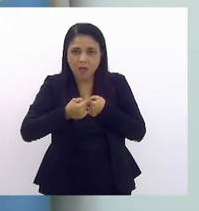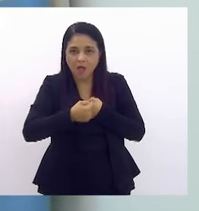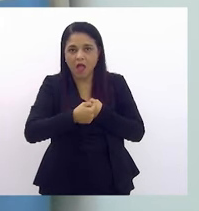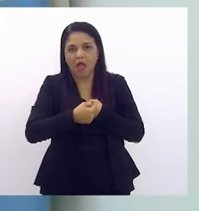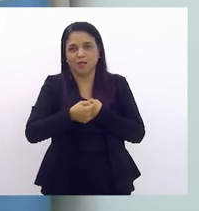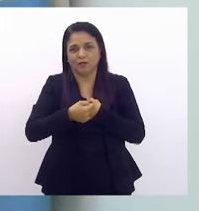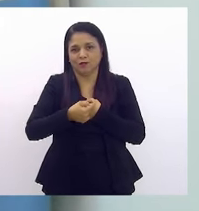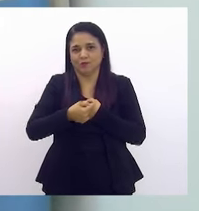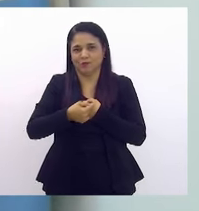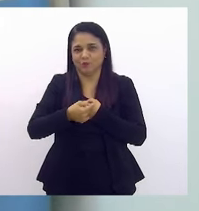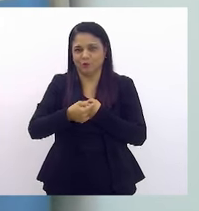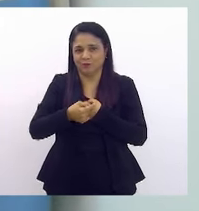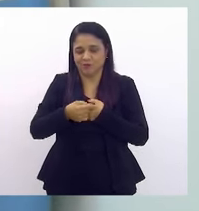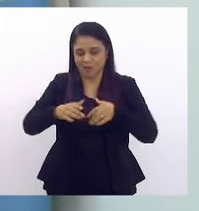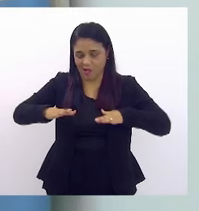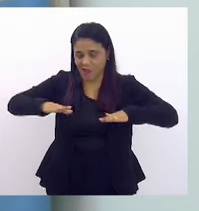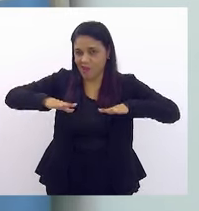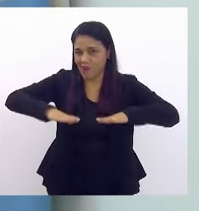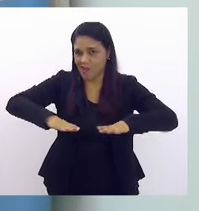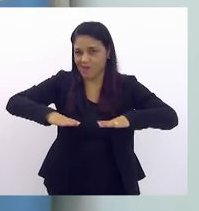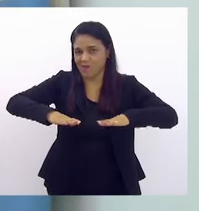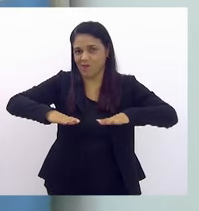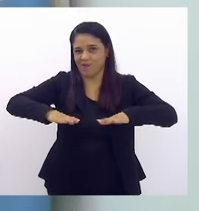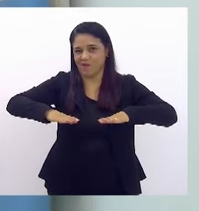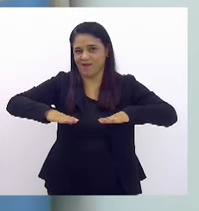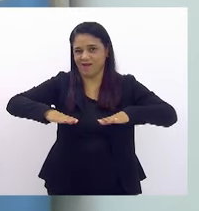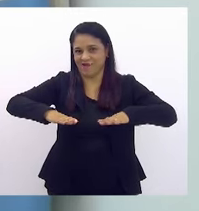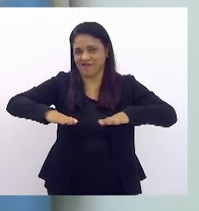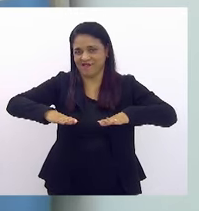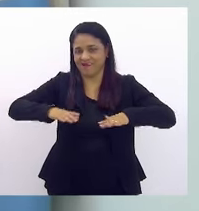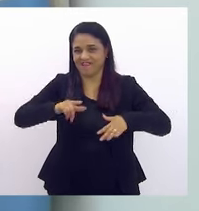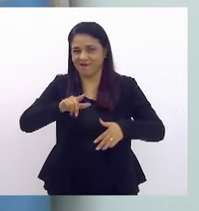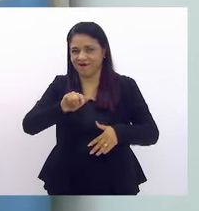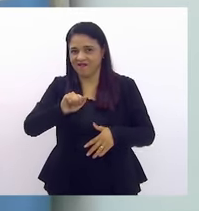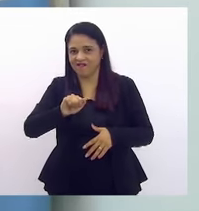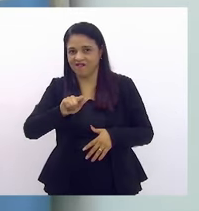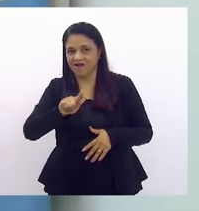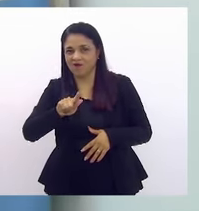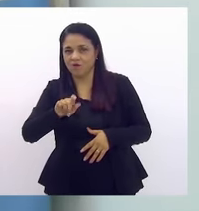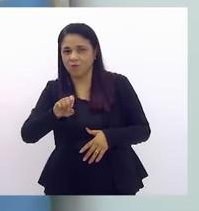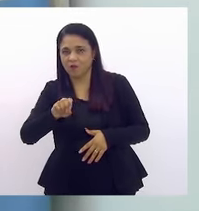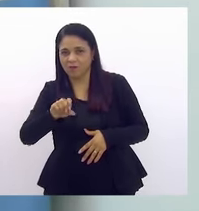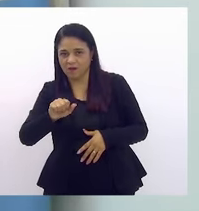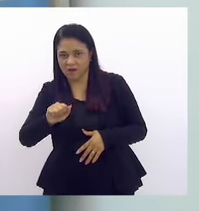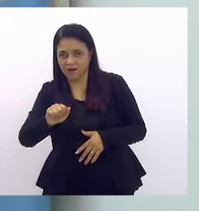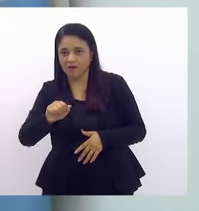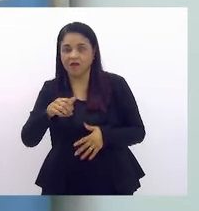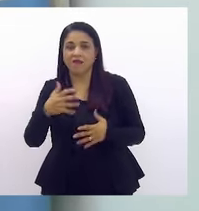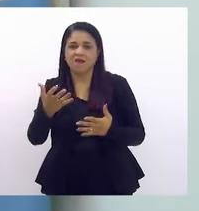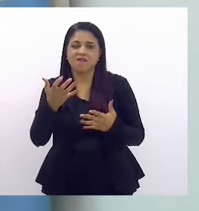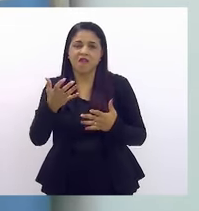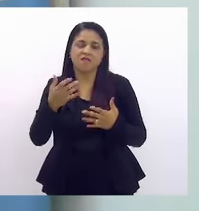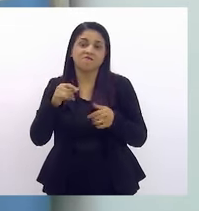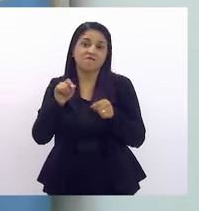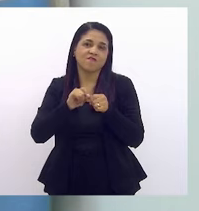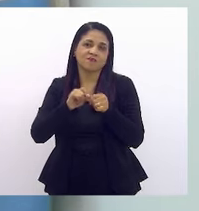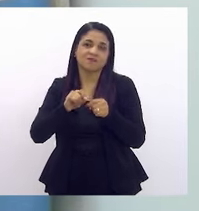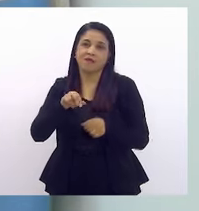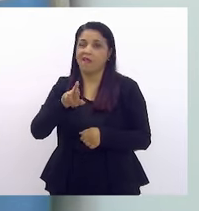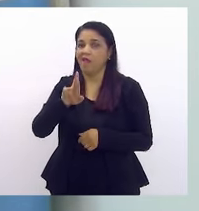lacustres da Lagoa Grande. Tá? Então, é a salvação. Onde querem fazer um resort para